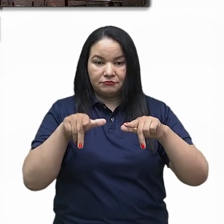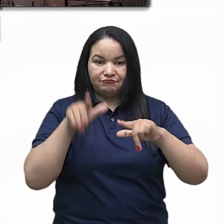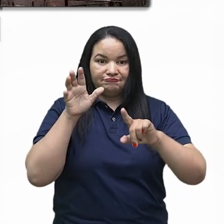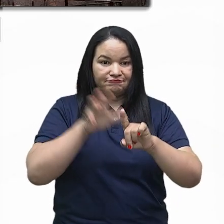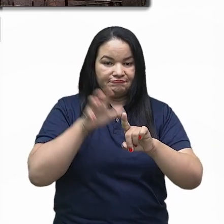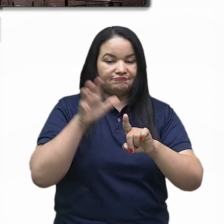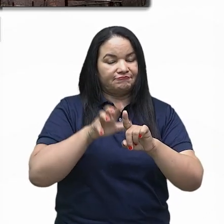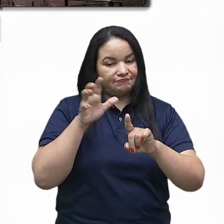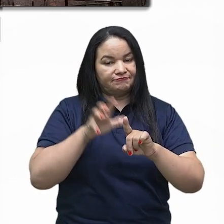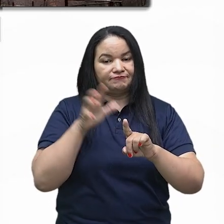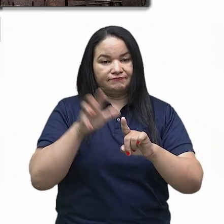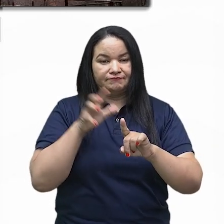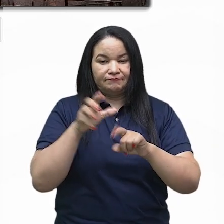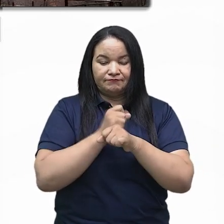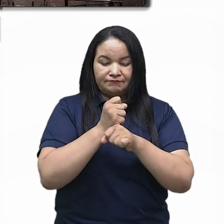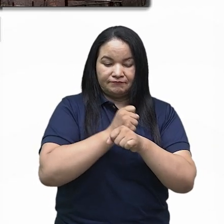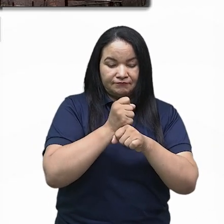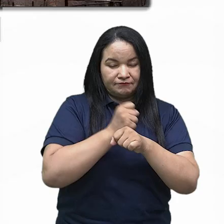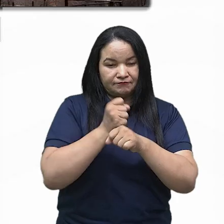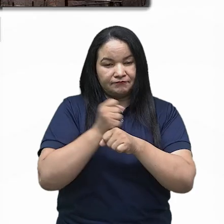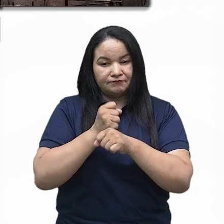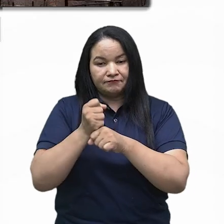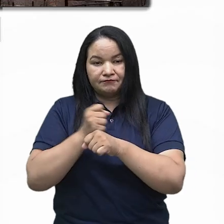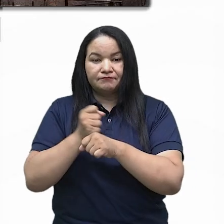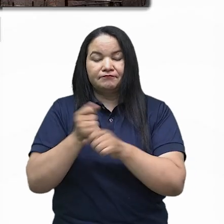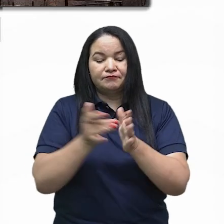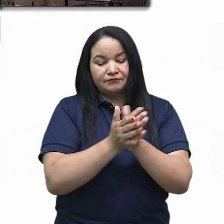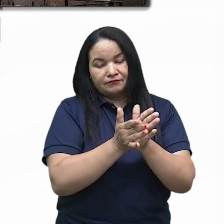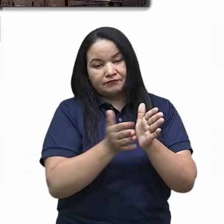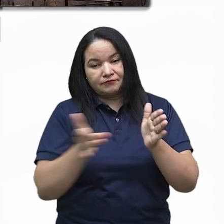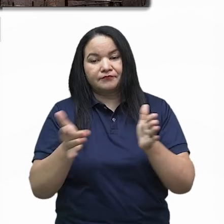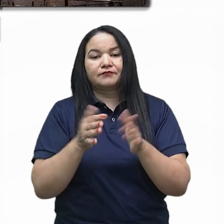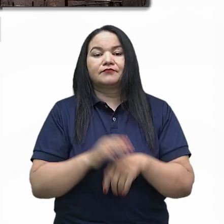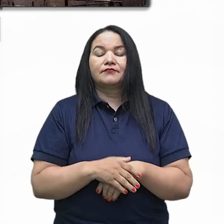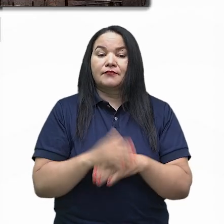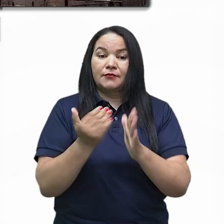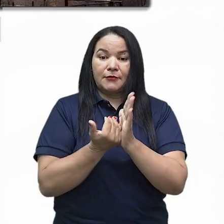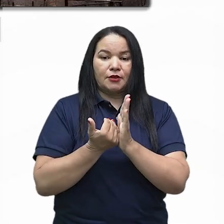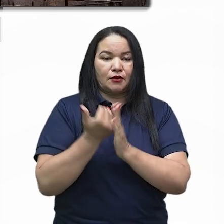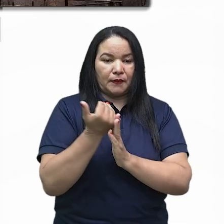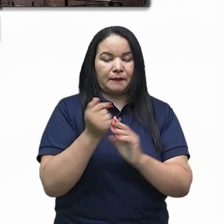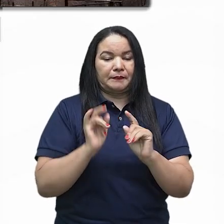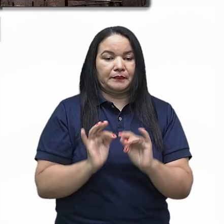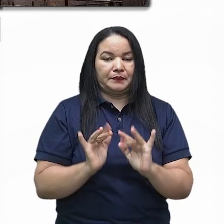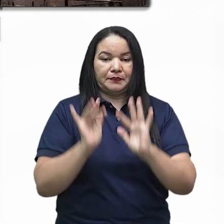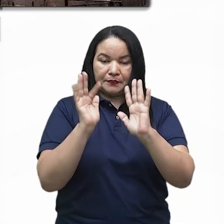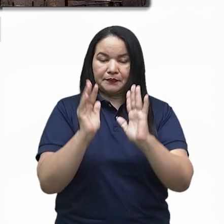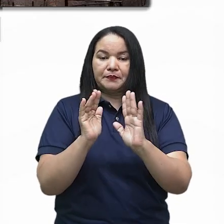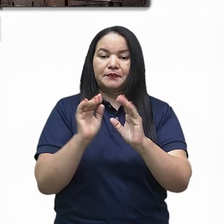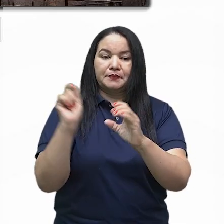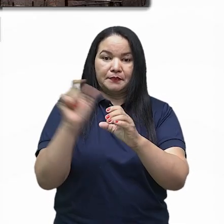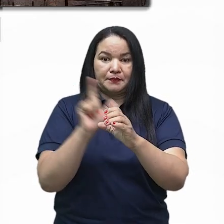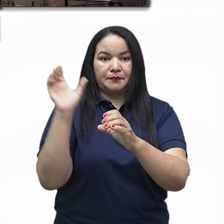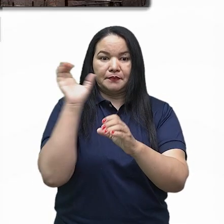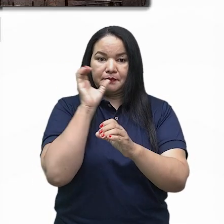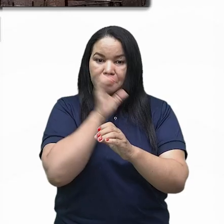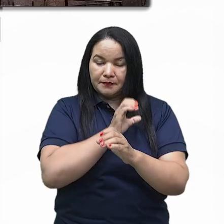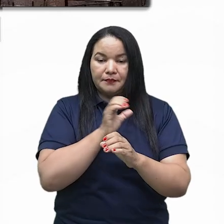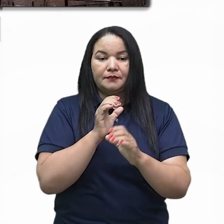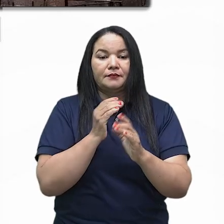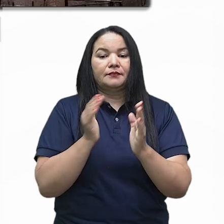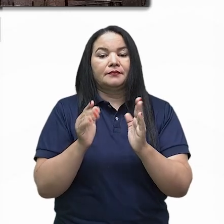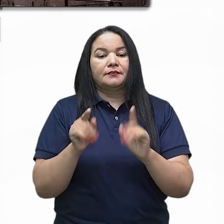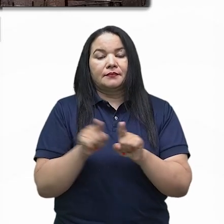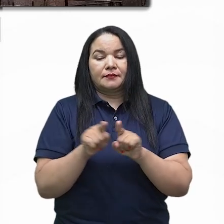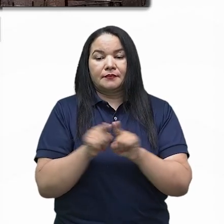temos feito ao longo dos anos. E isso acabou aumentando a emissão dos gases de efeito estufa, né, como no